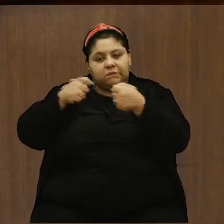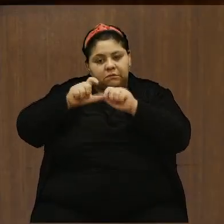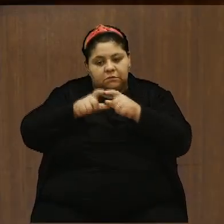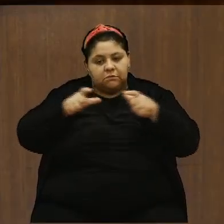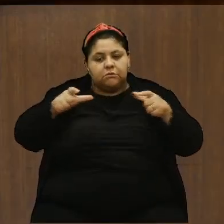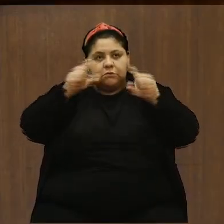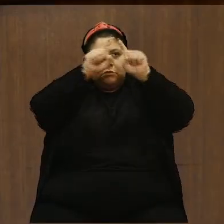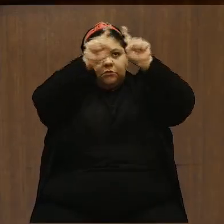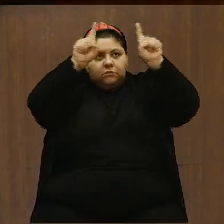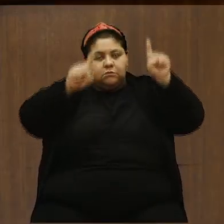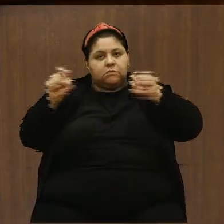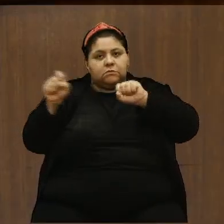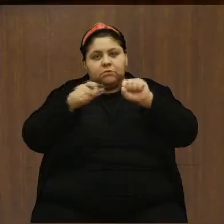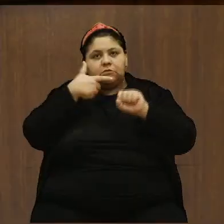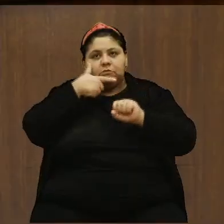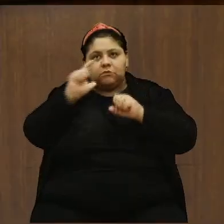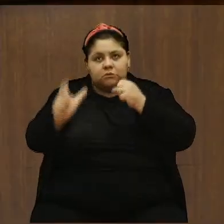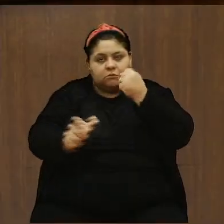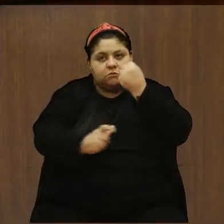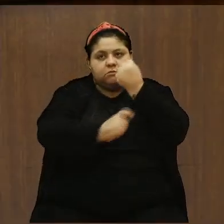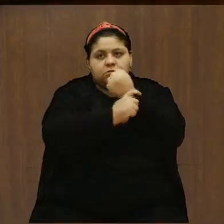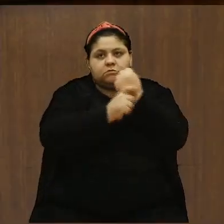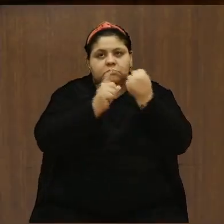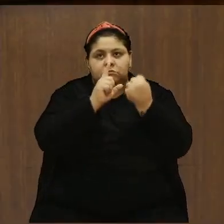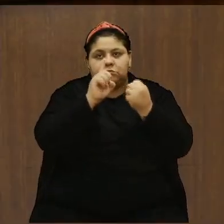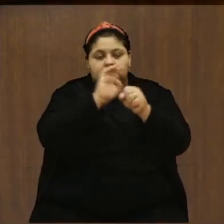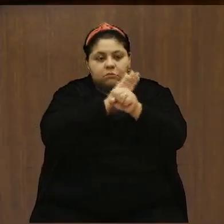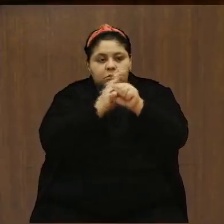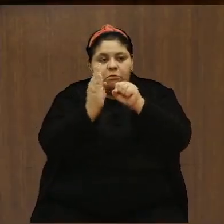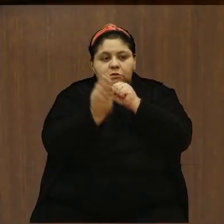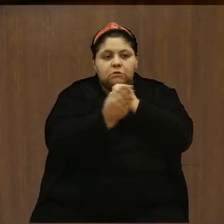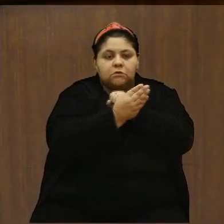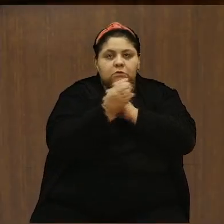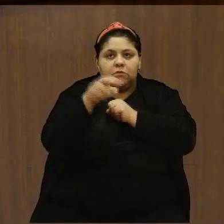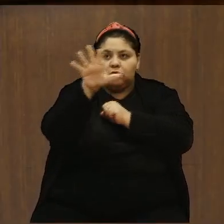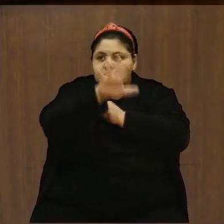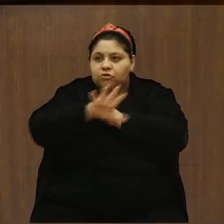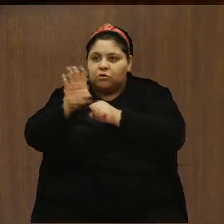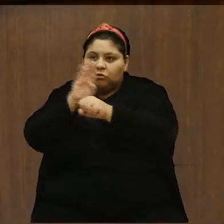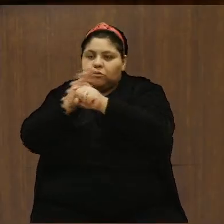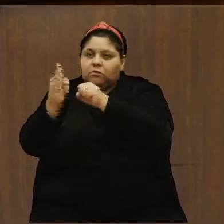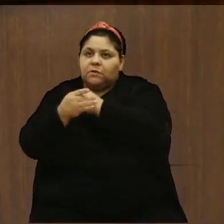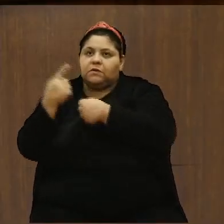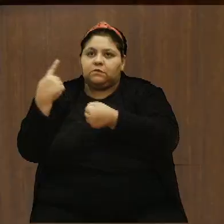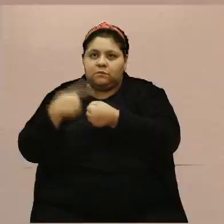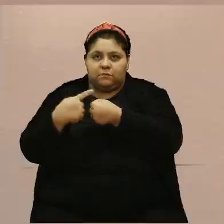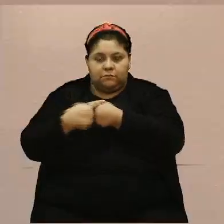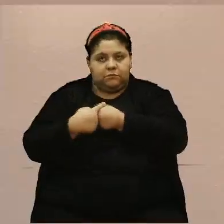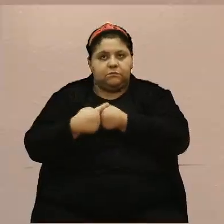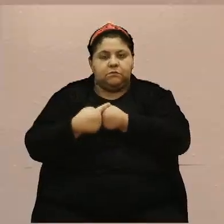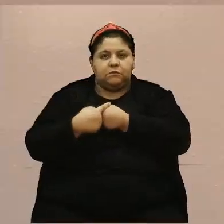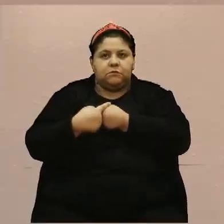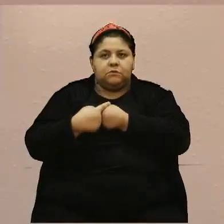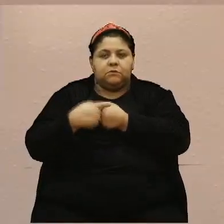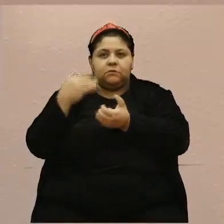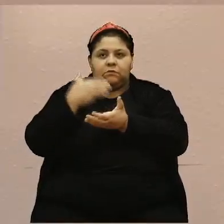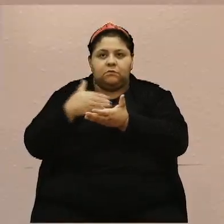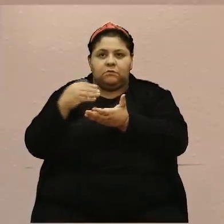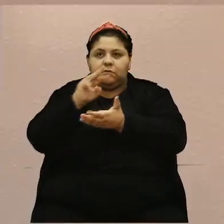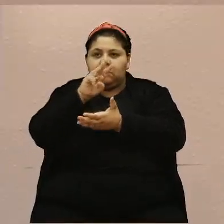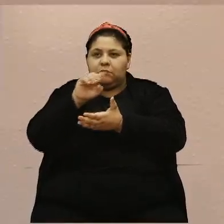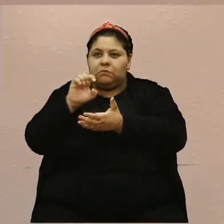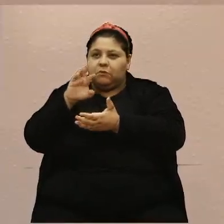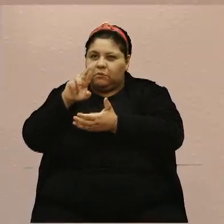as equipes para que nós consigamos garantir a poda não só no bairro dele ou na integralidade dos bairros da cidade. Obrigado. E o secretário Weber, a gente tem